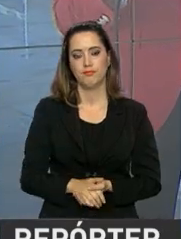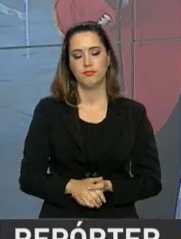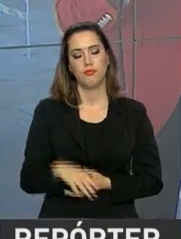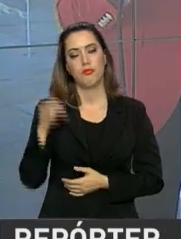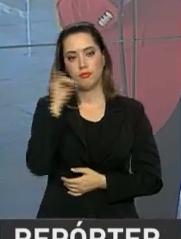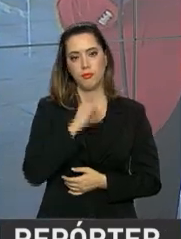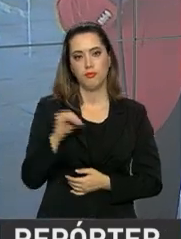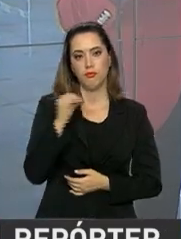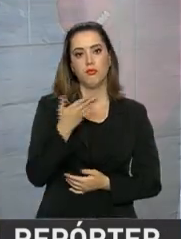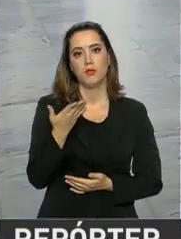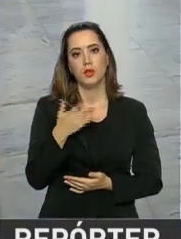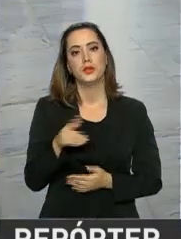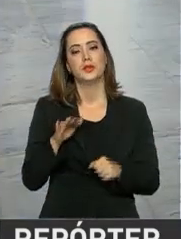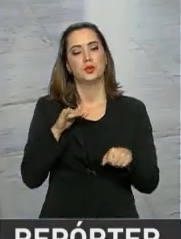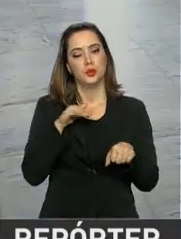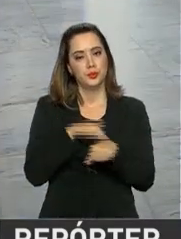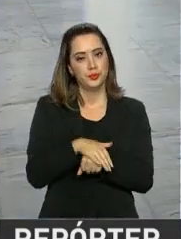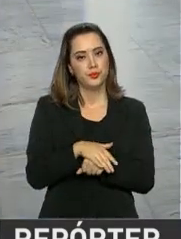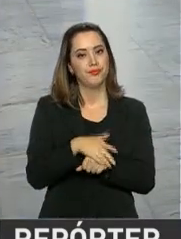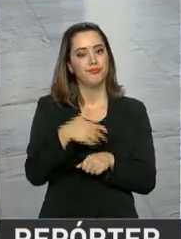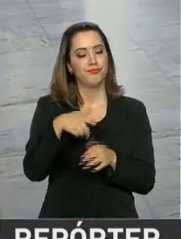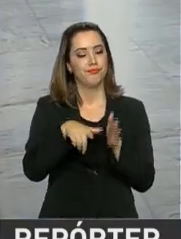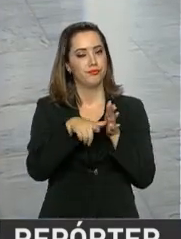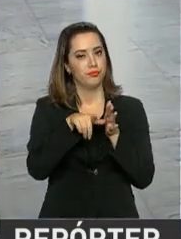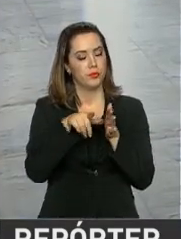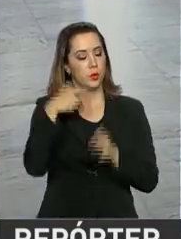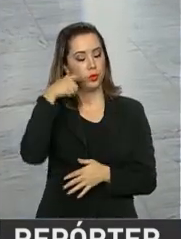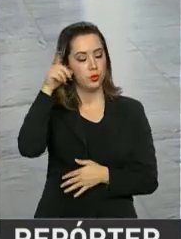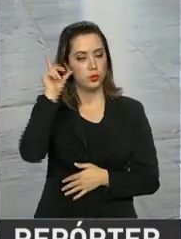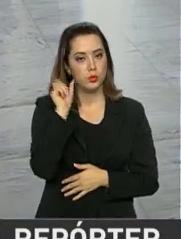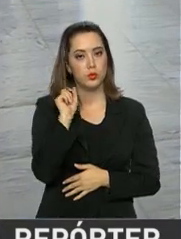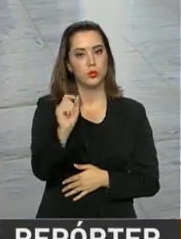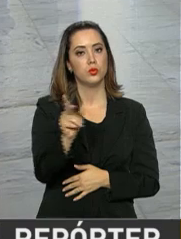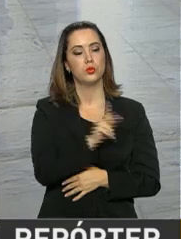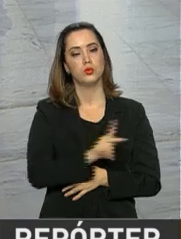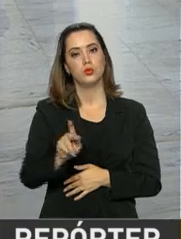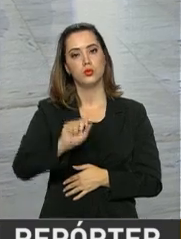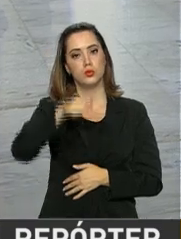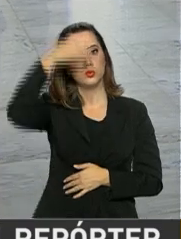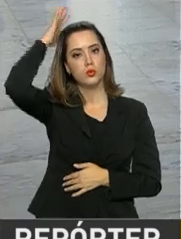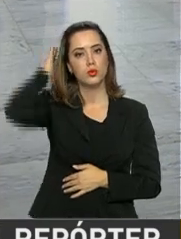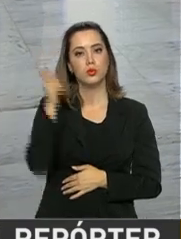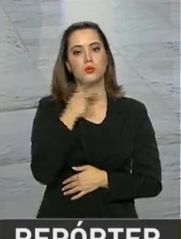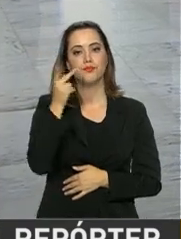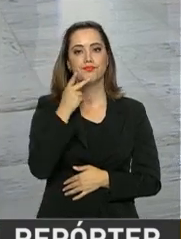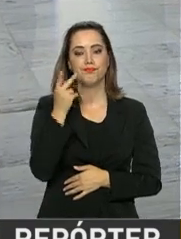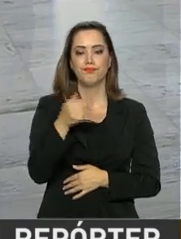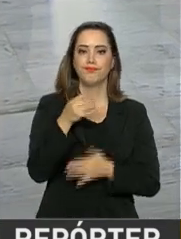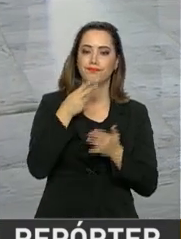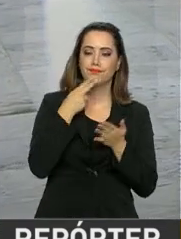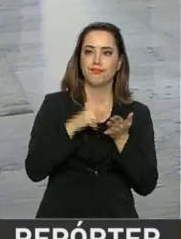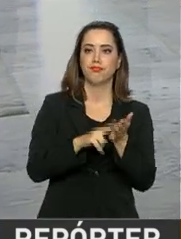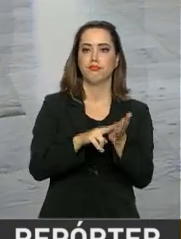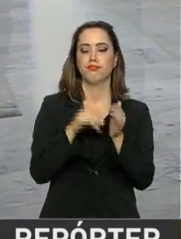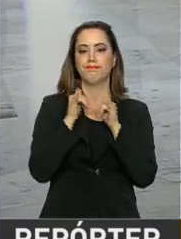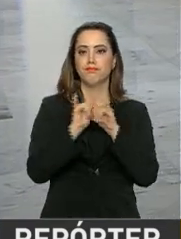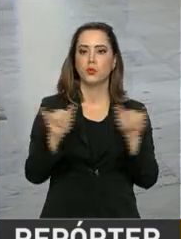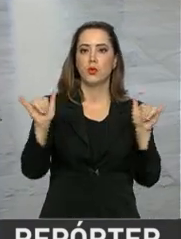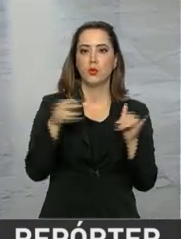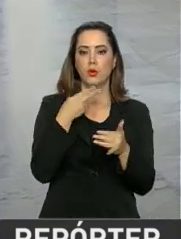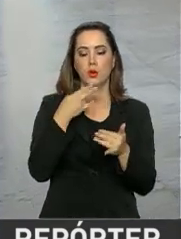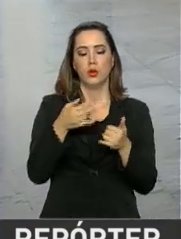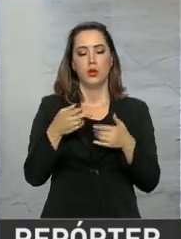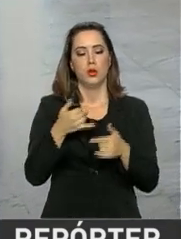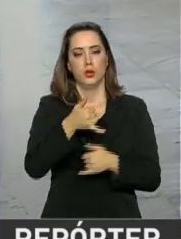Oi, Daniele. Durante a noite de ontem, o presidente em exercício divulgou uma nota de solidariedade ao povo francês depois desse